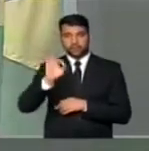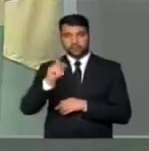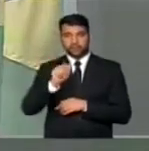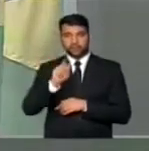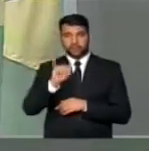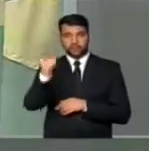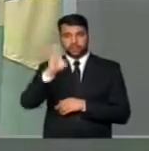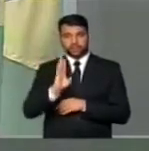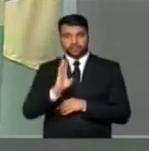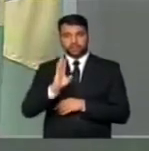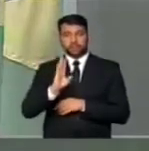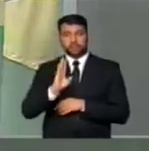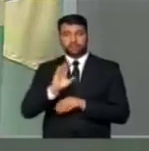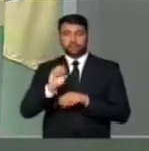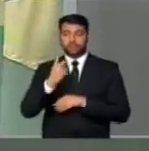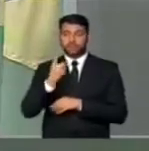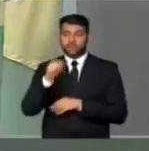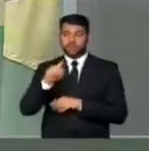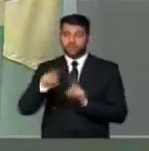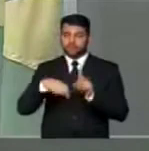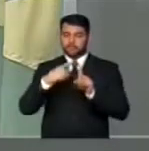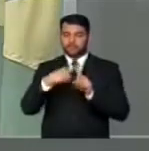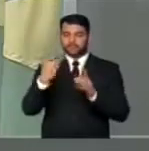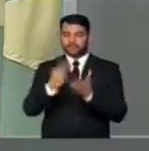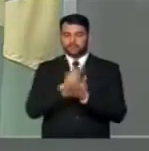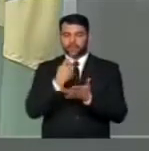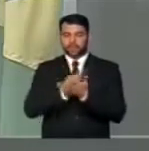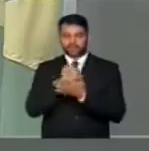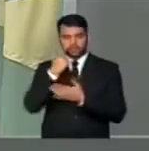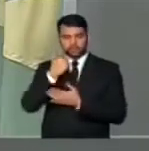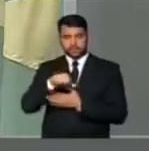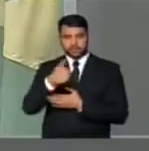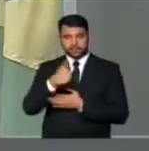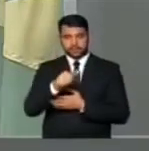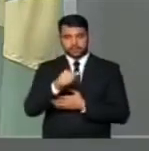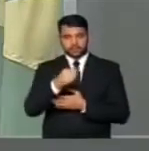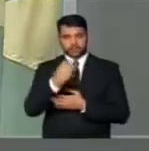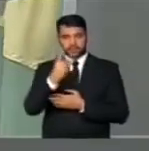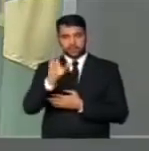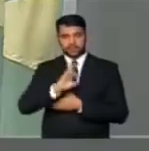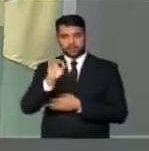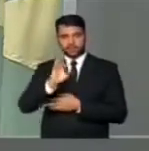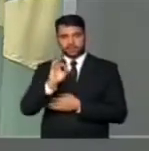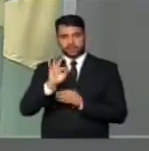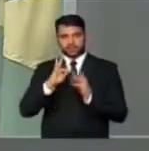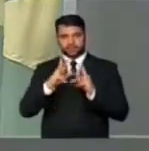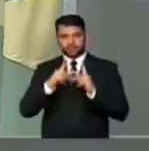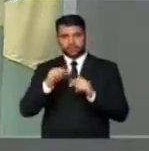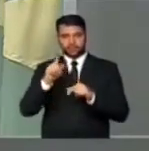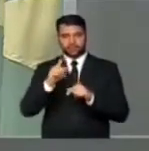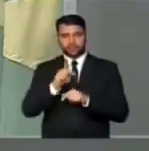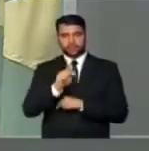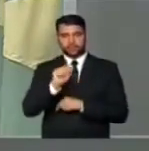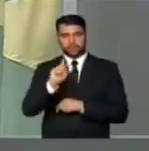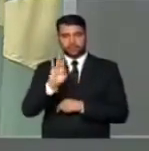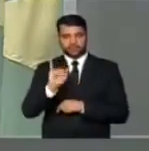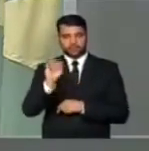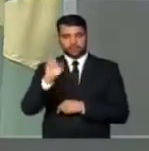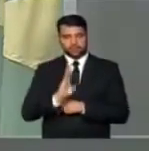1,88% do PIB. Ou seja, é mais um erro de avaliação de 3% de todo o produto interno